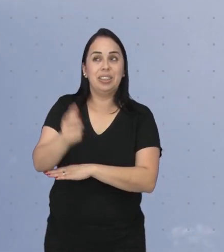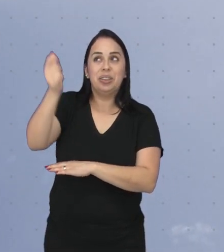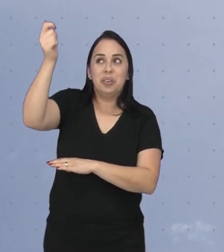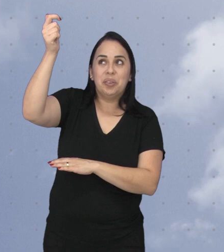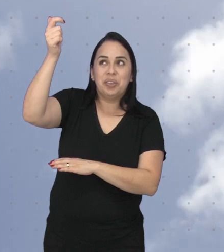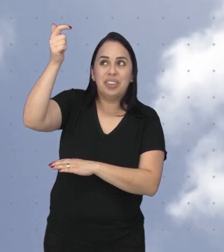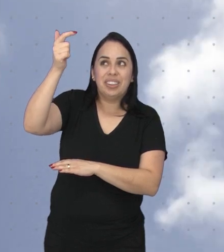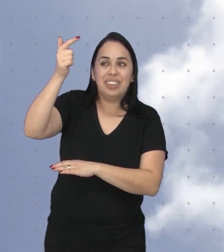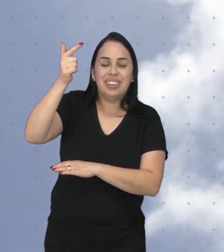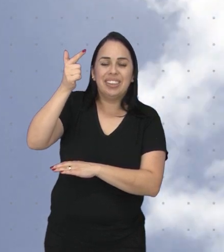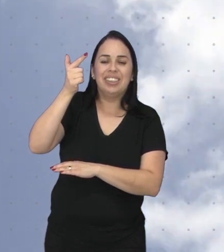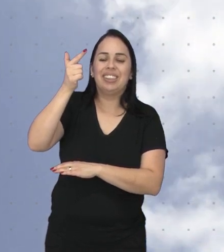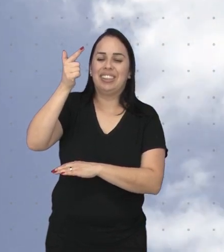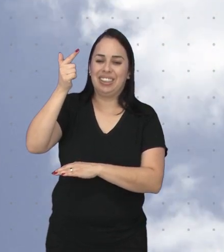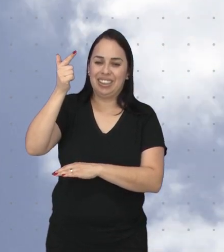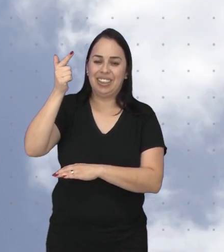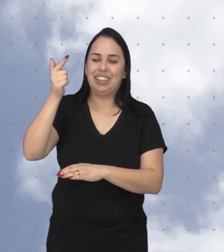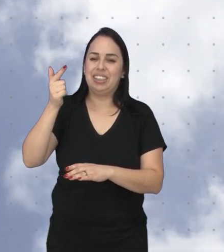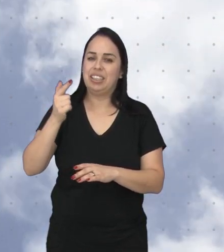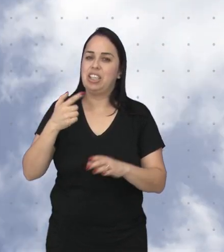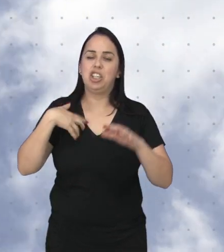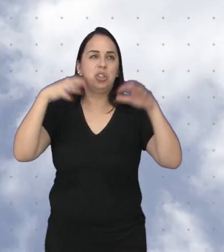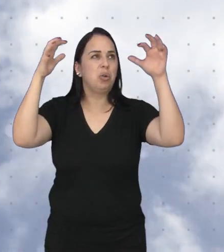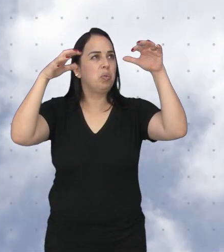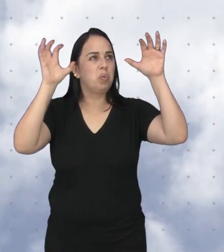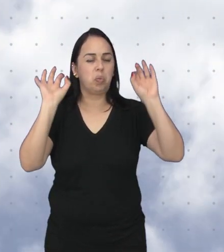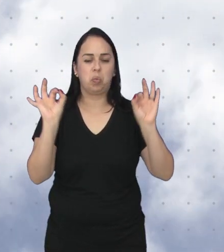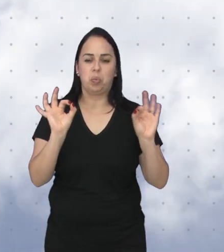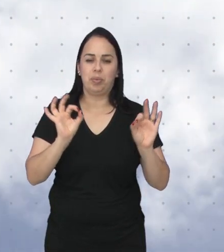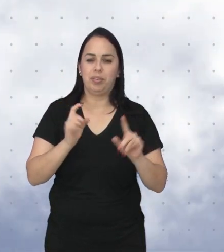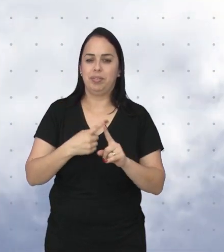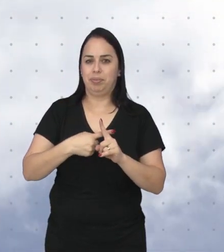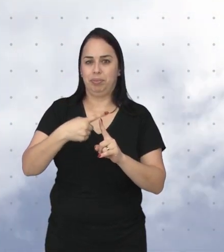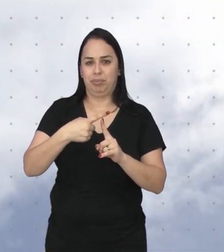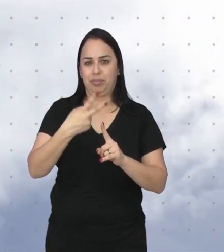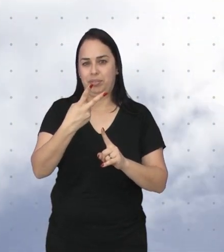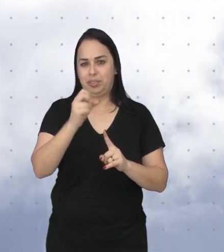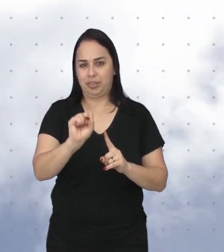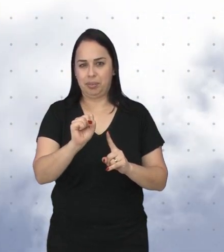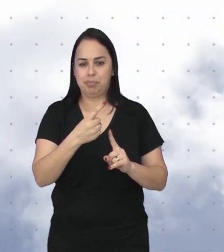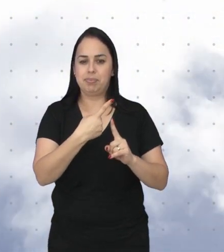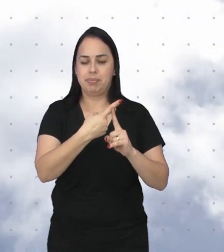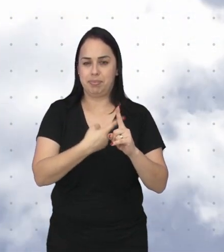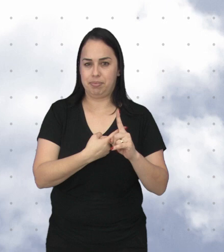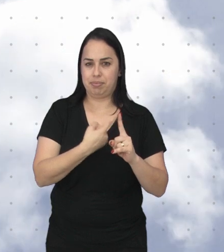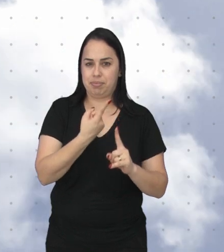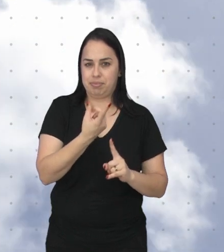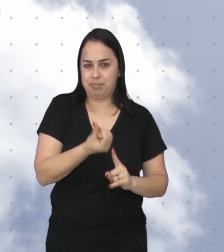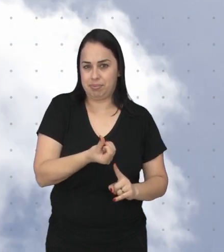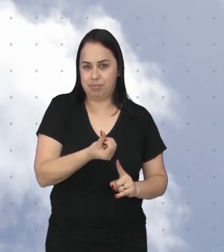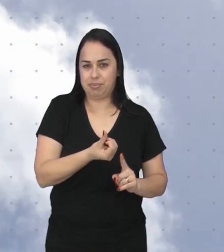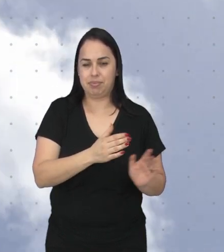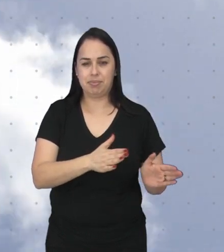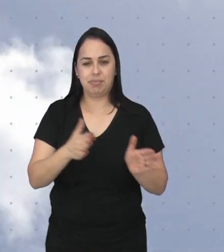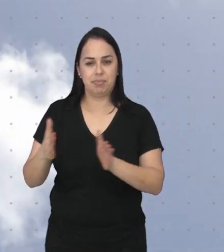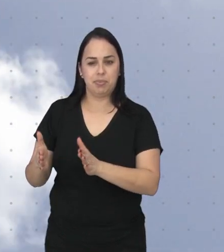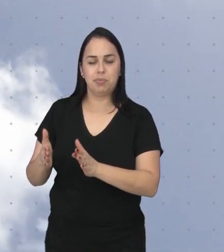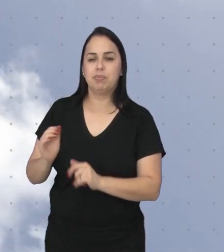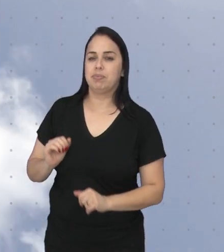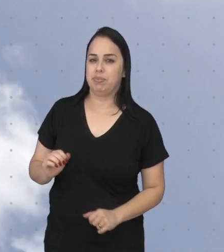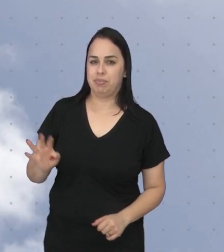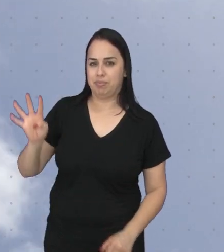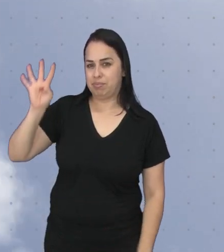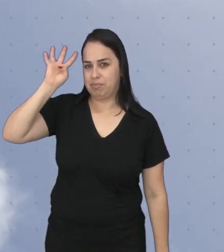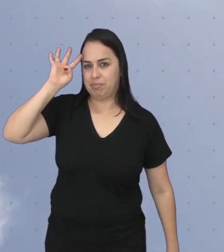à tarde o sol deve aparecer entre nuvens e não há possibilidade de chuva a máxima é de 28 graus e a mínima de